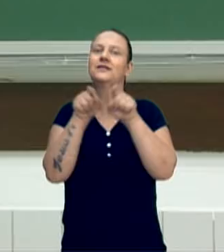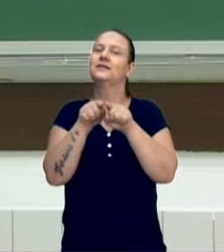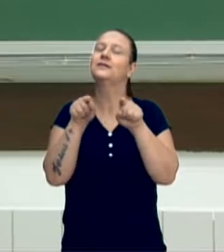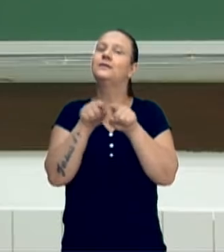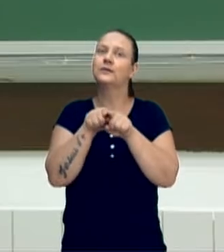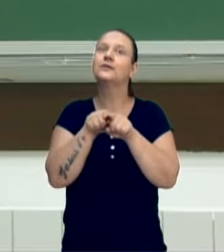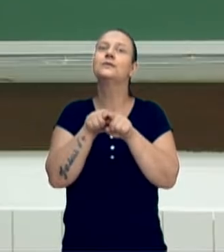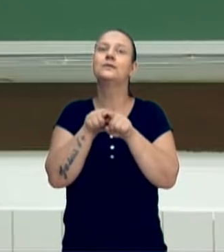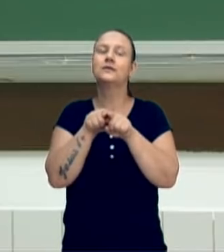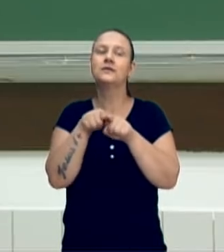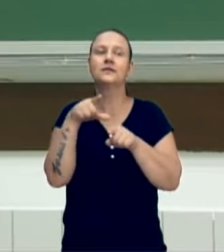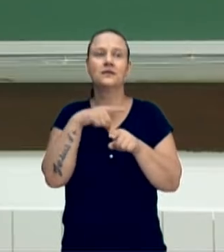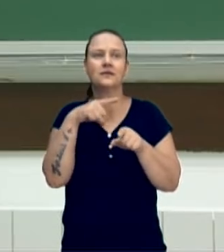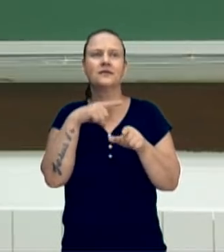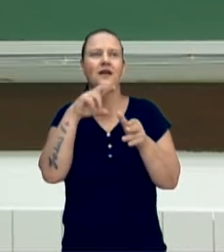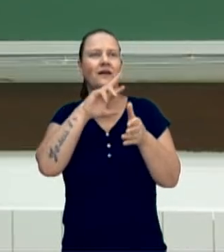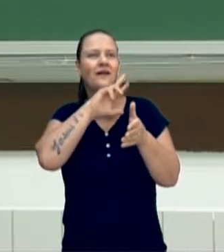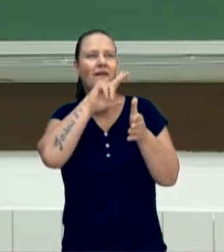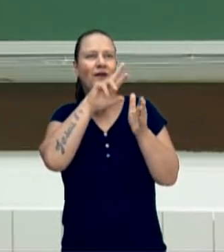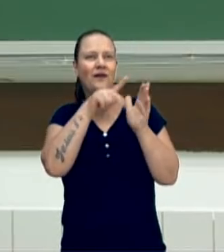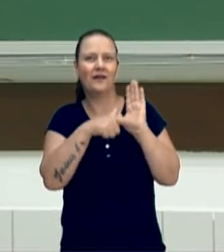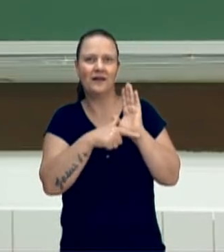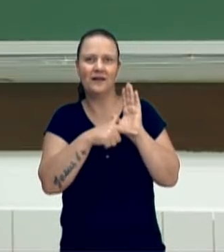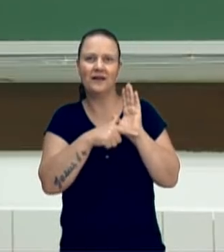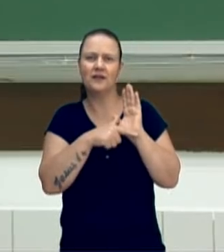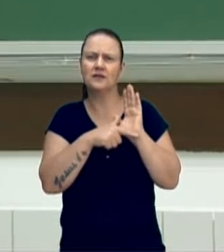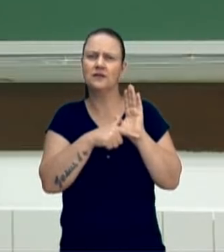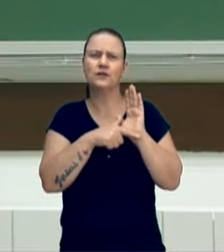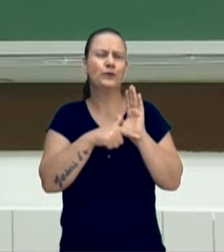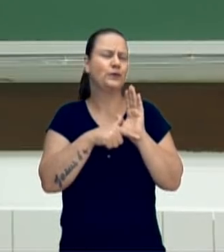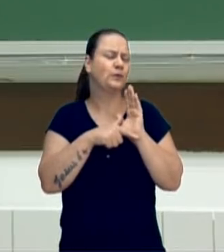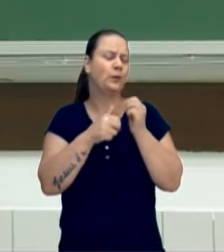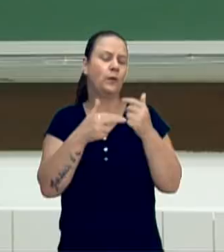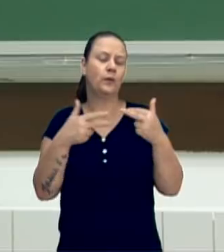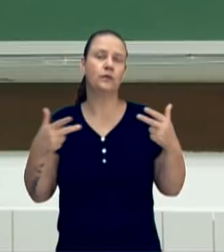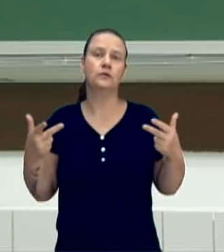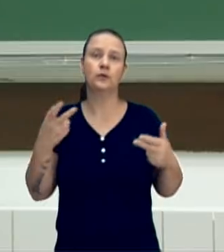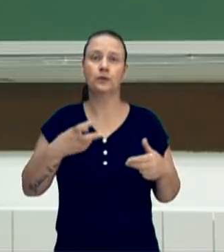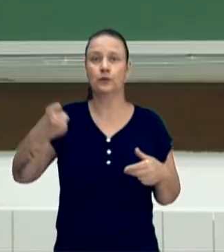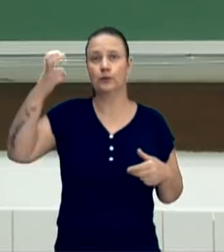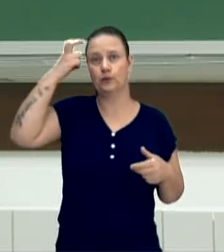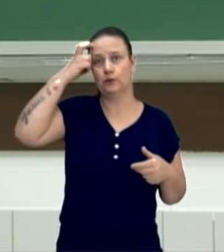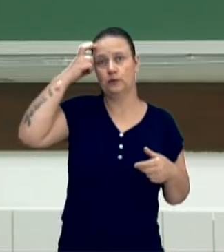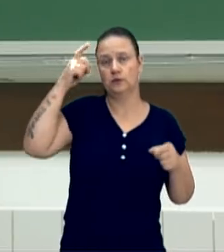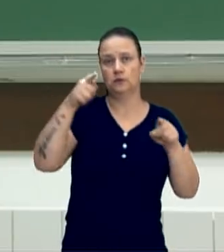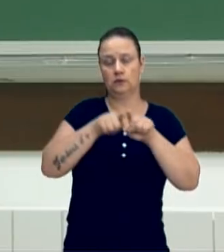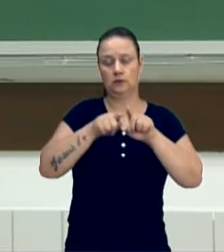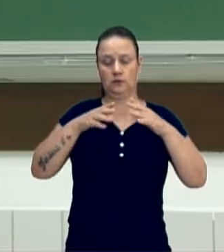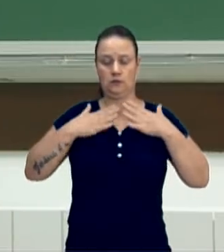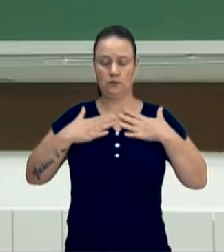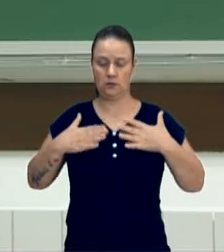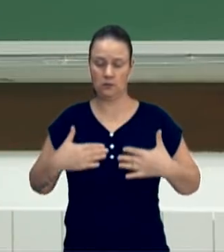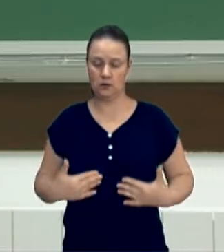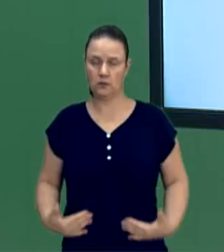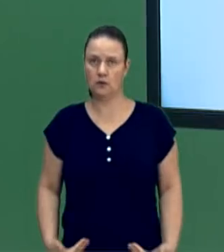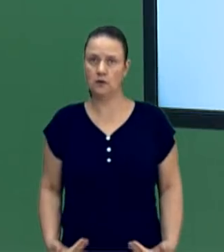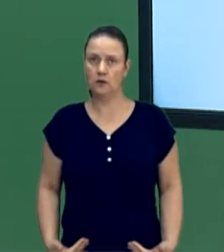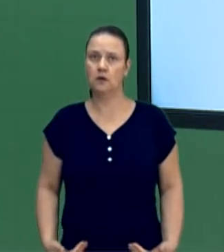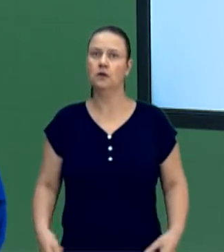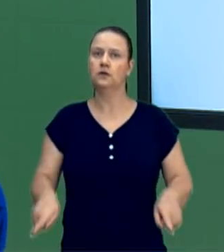Então, nós vamos falar hoje sobre essa diversidade física, mas também a